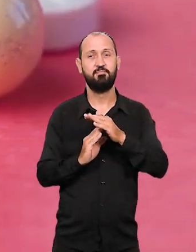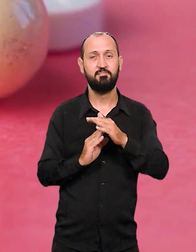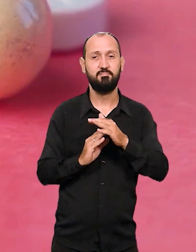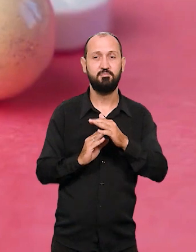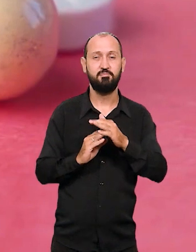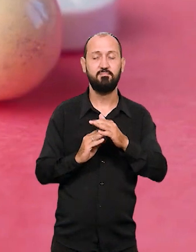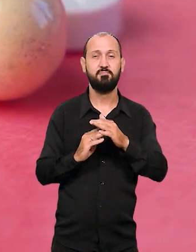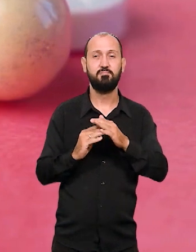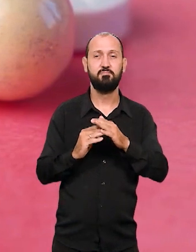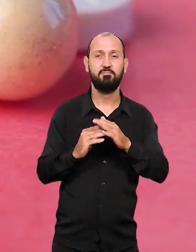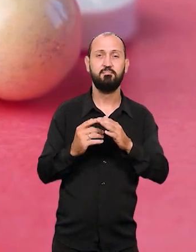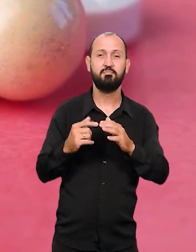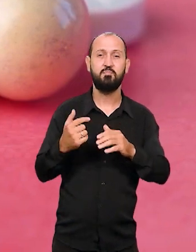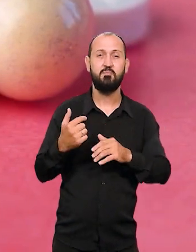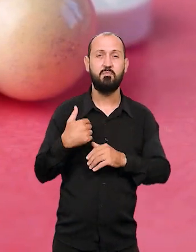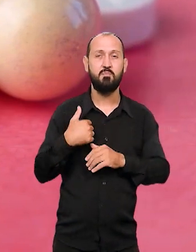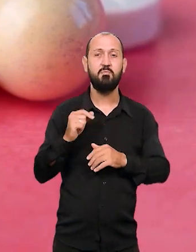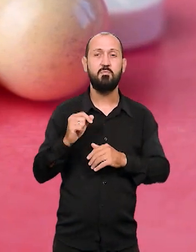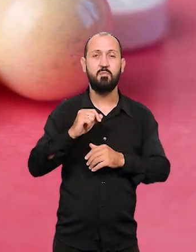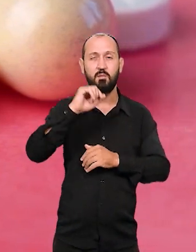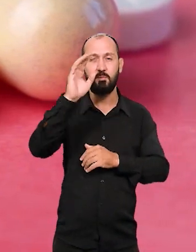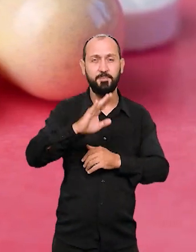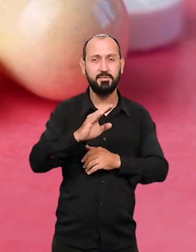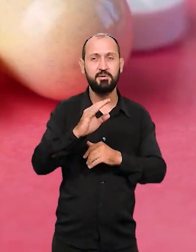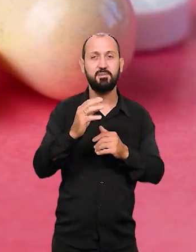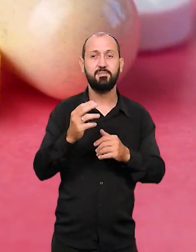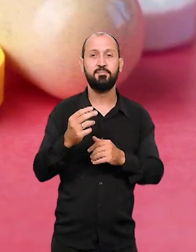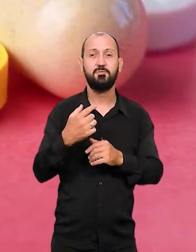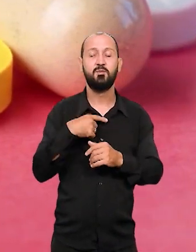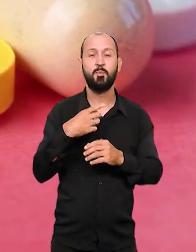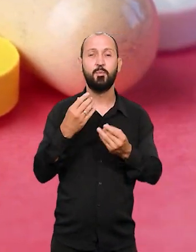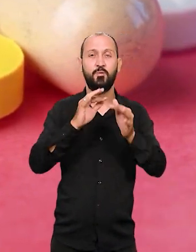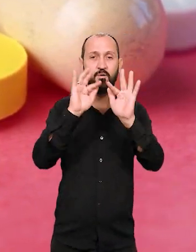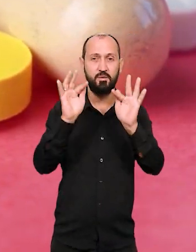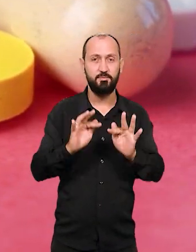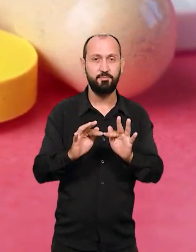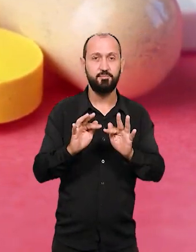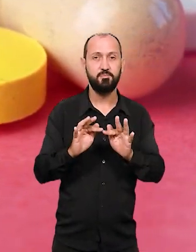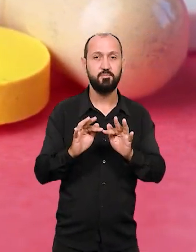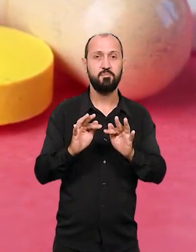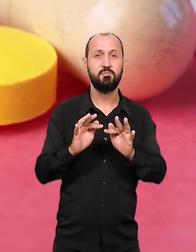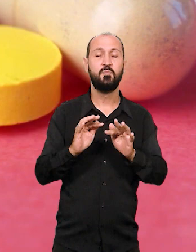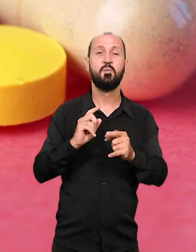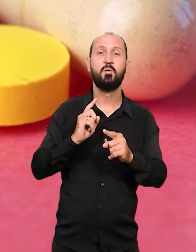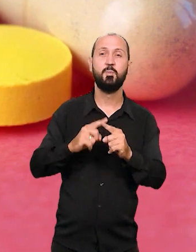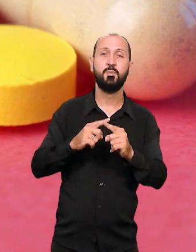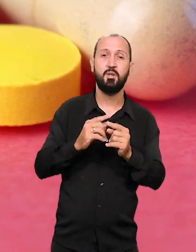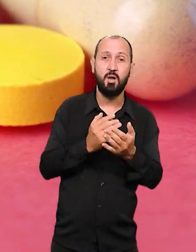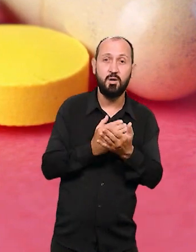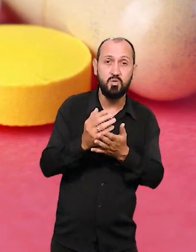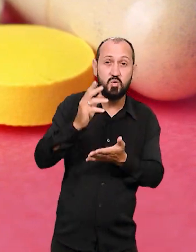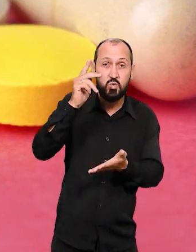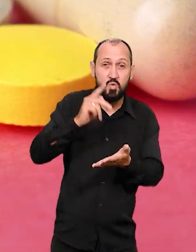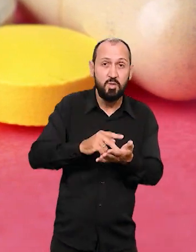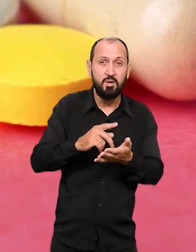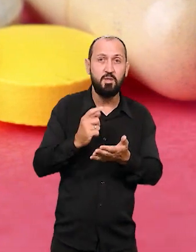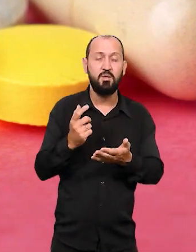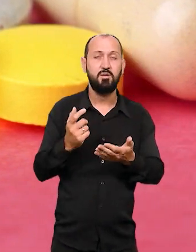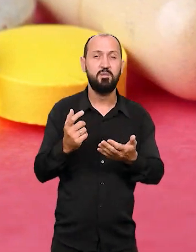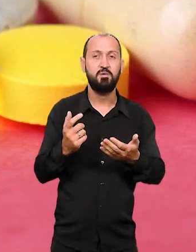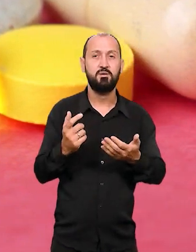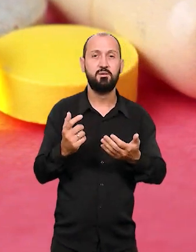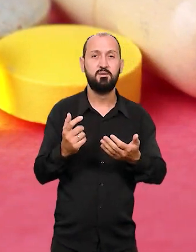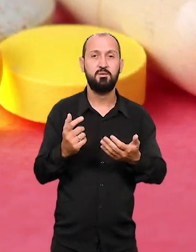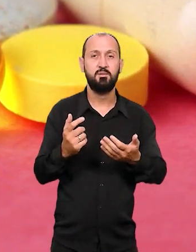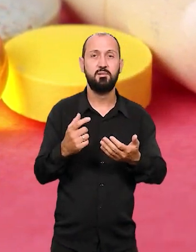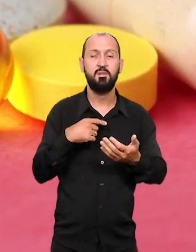ser limitante nesse acesso. E isso o Brasil foi muito feliz, né? Porque, de